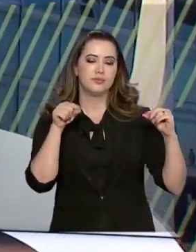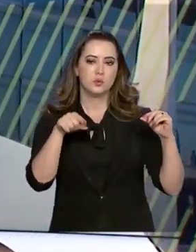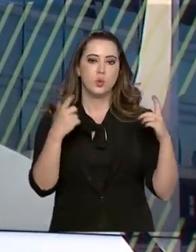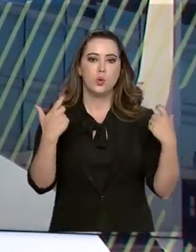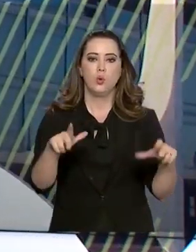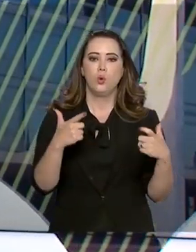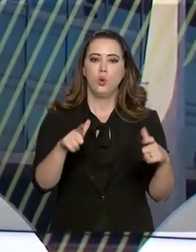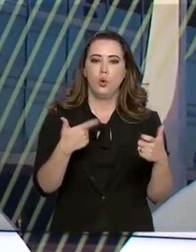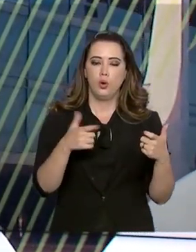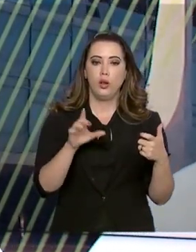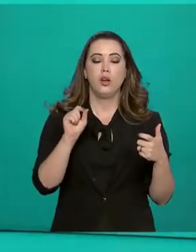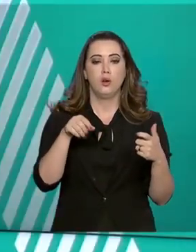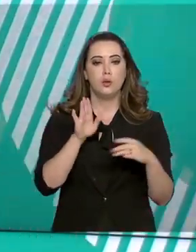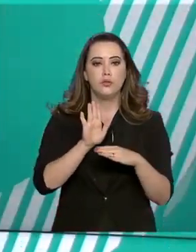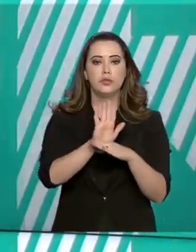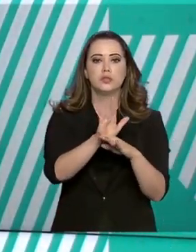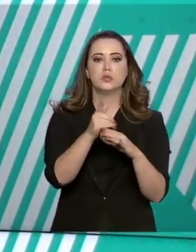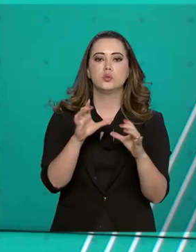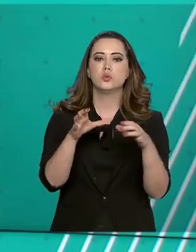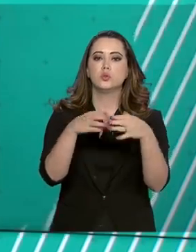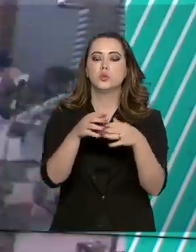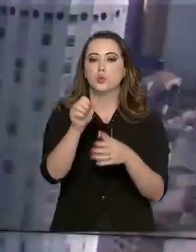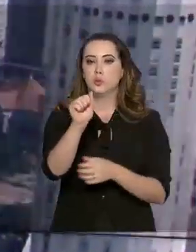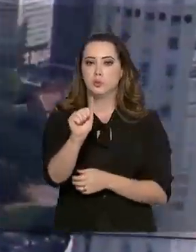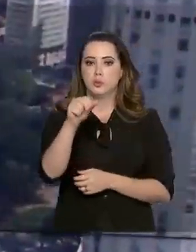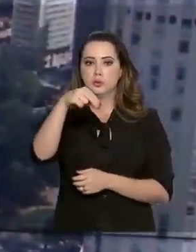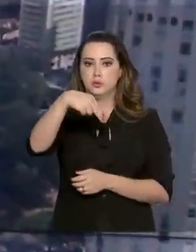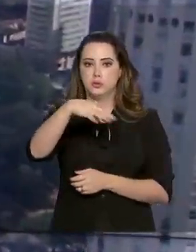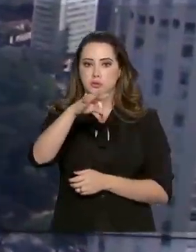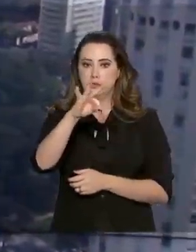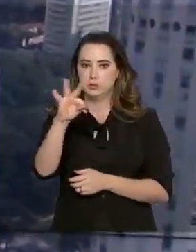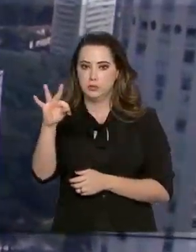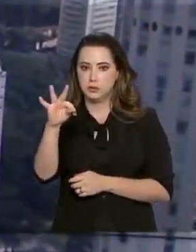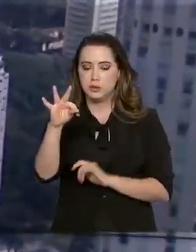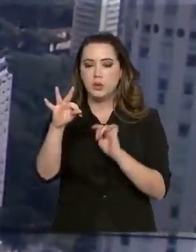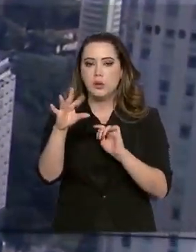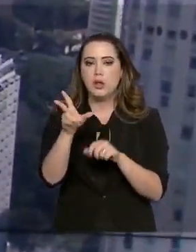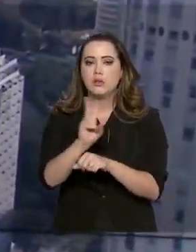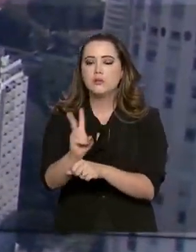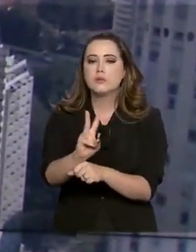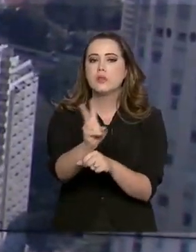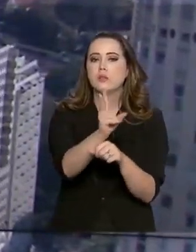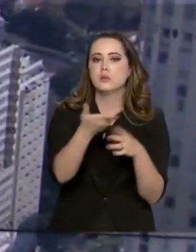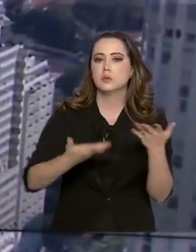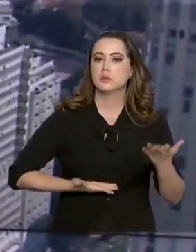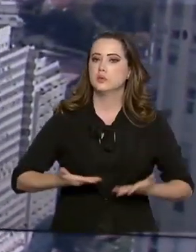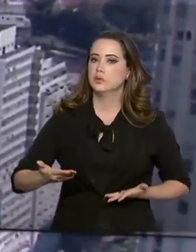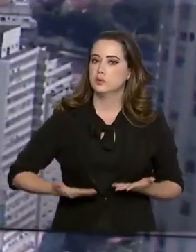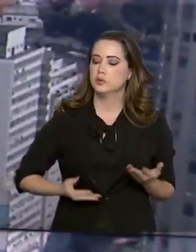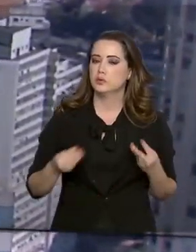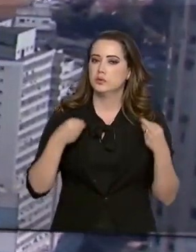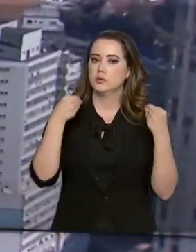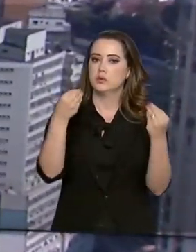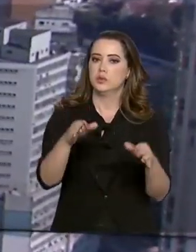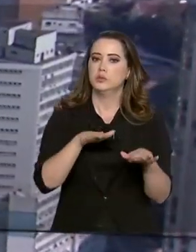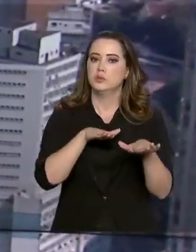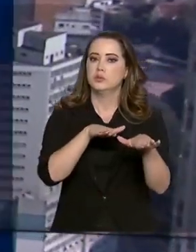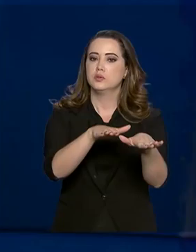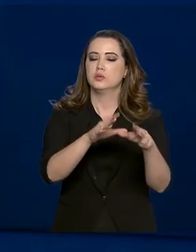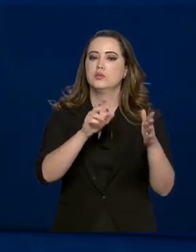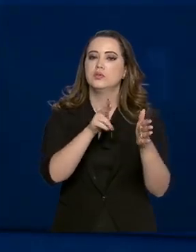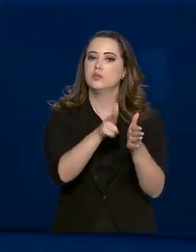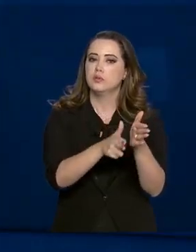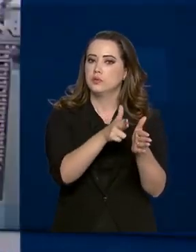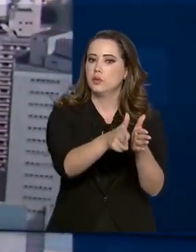automatizado que vai ajudar a Agência Nacional de Transportes Terrestres na fiscalização dos serviços prestados em rodovias e